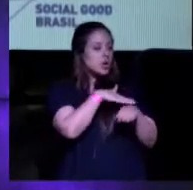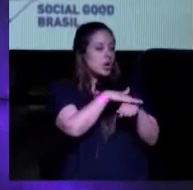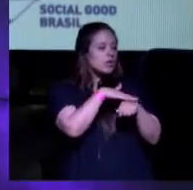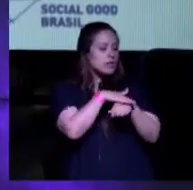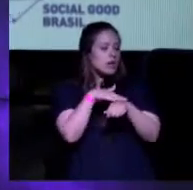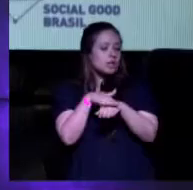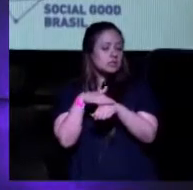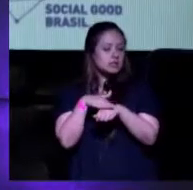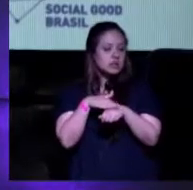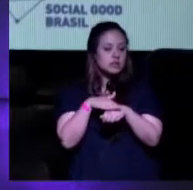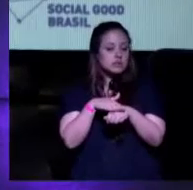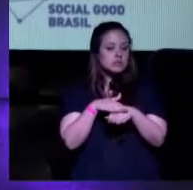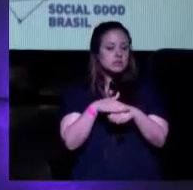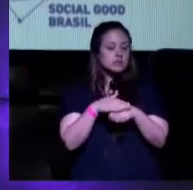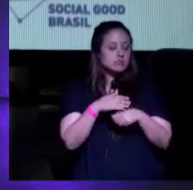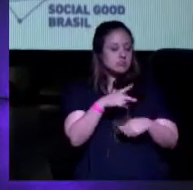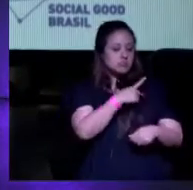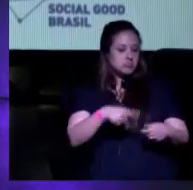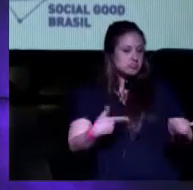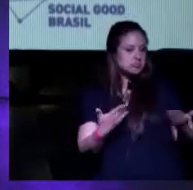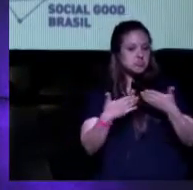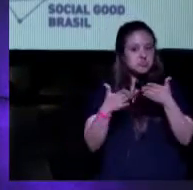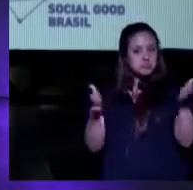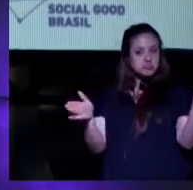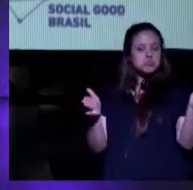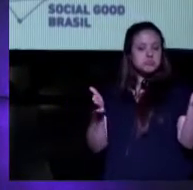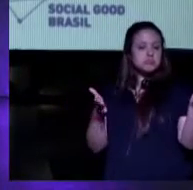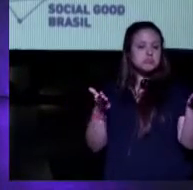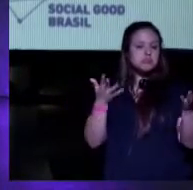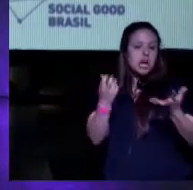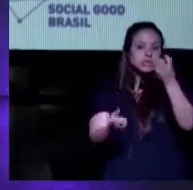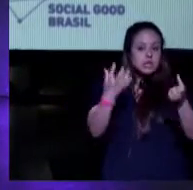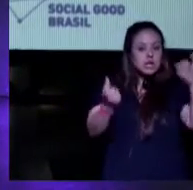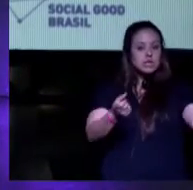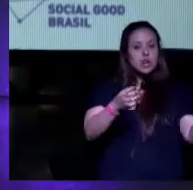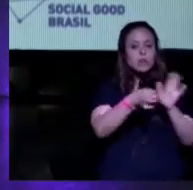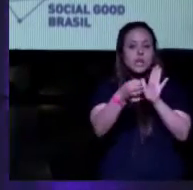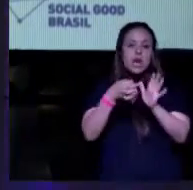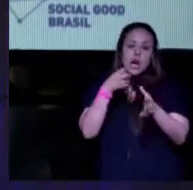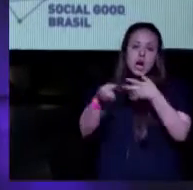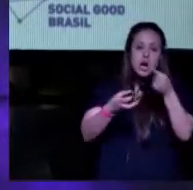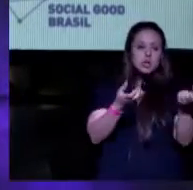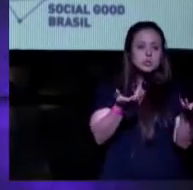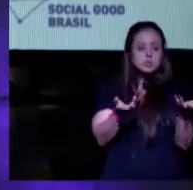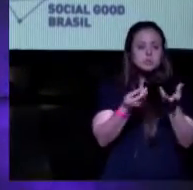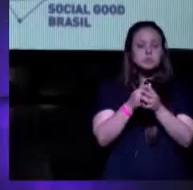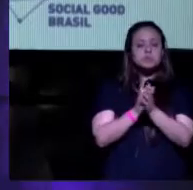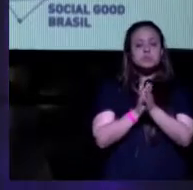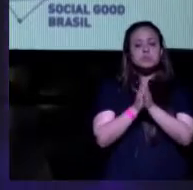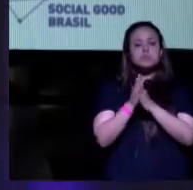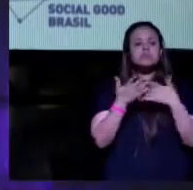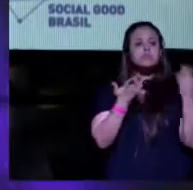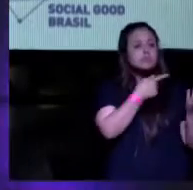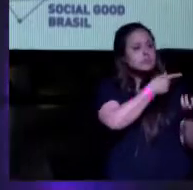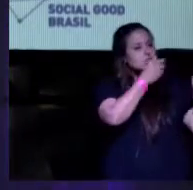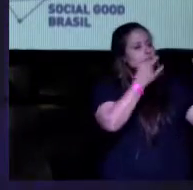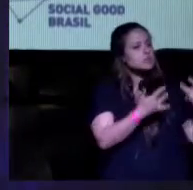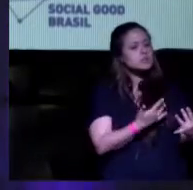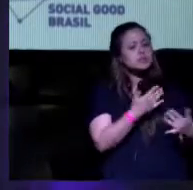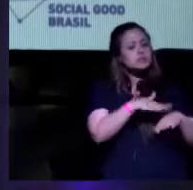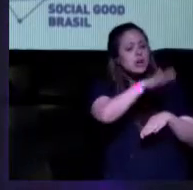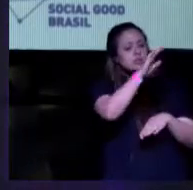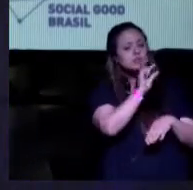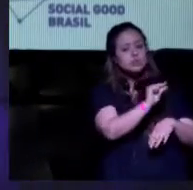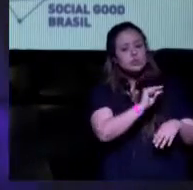dos ambientes descentralizados ajudam na é falar um pouquinho mais assim o que tu percebe que é importante